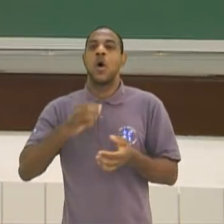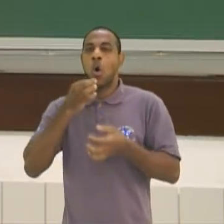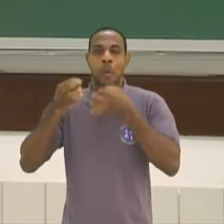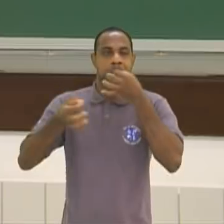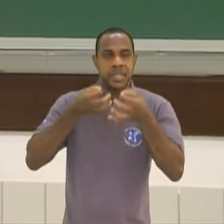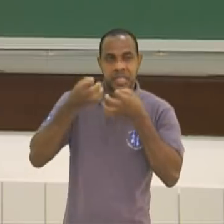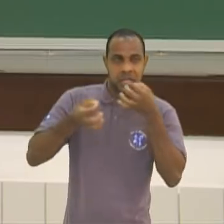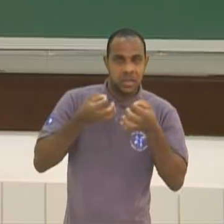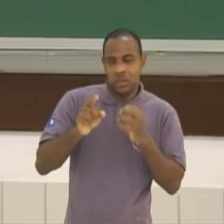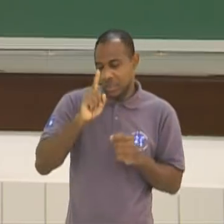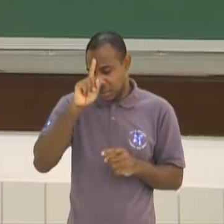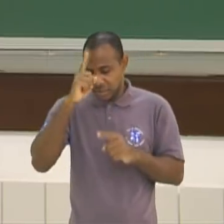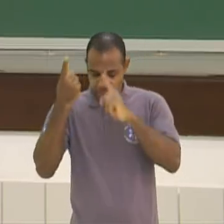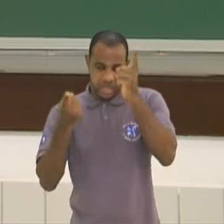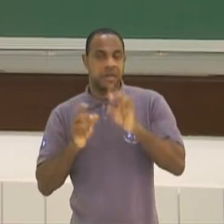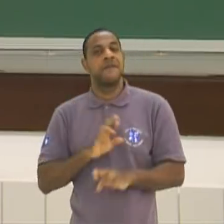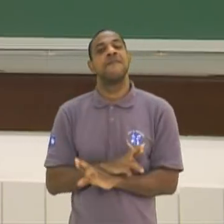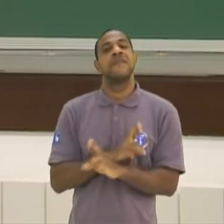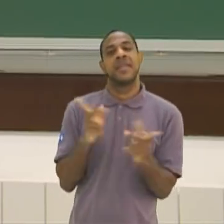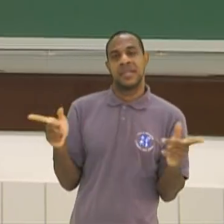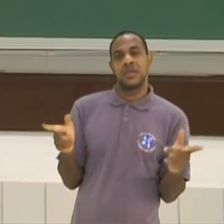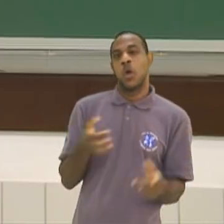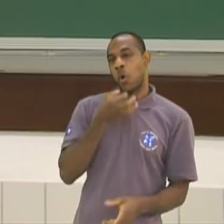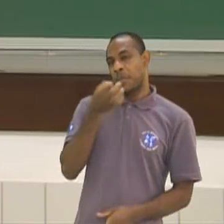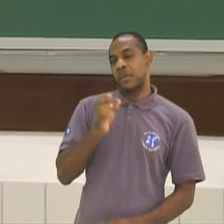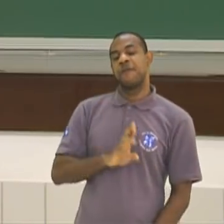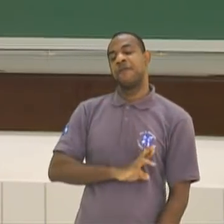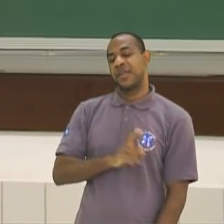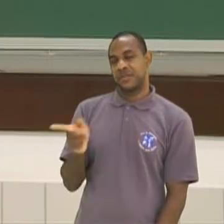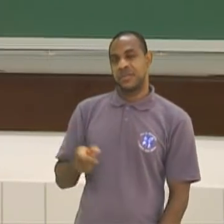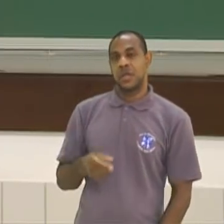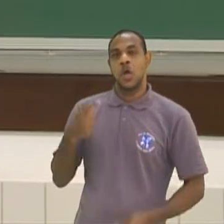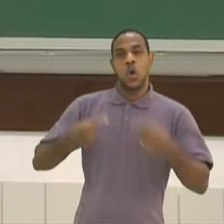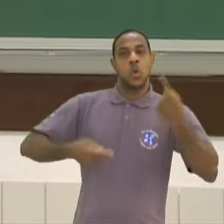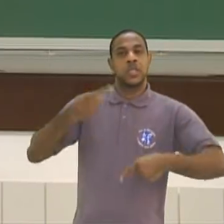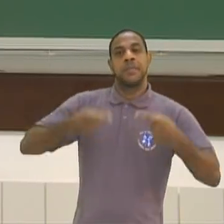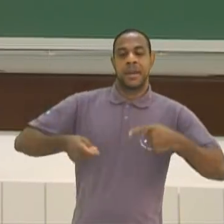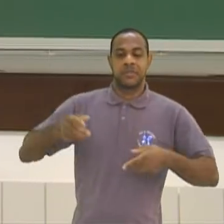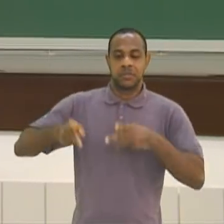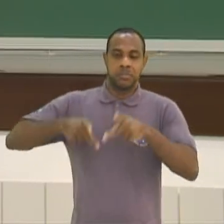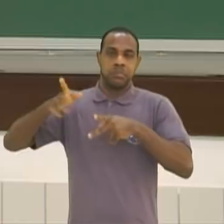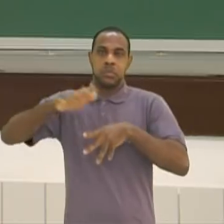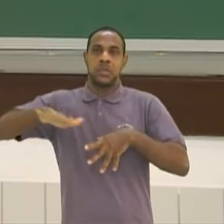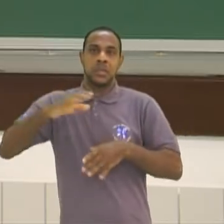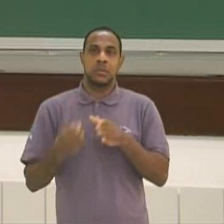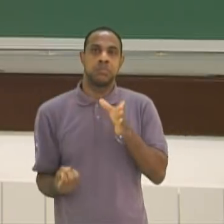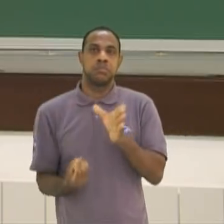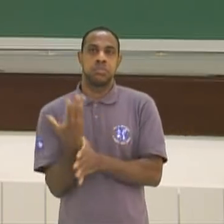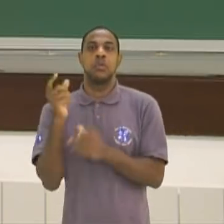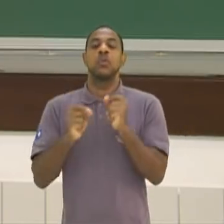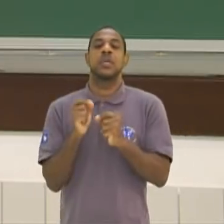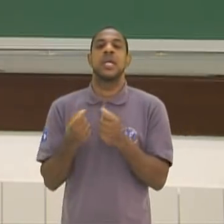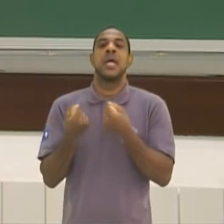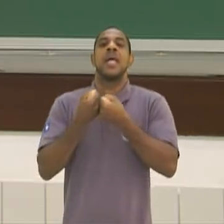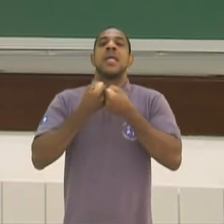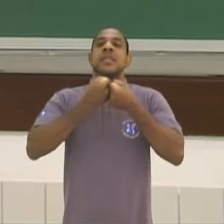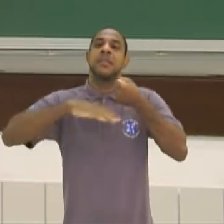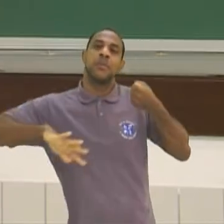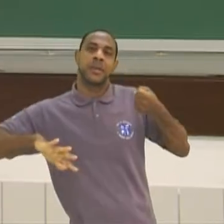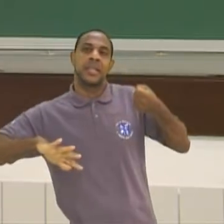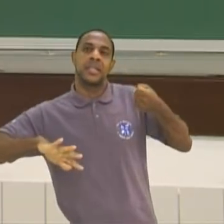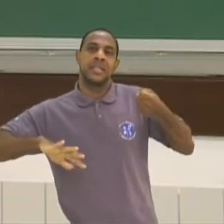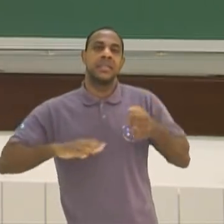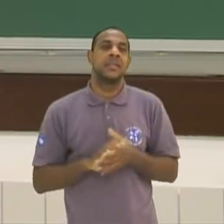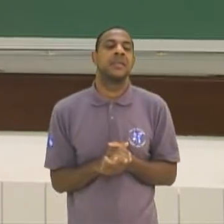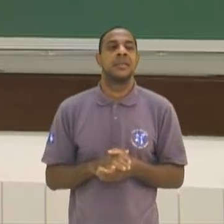opiniões, de ideias. O debate público é o que constrói uma democracia e o pluripartidarismo está aí